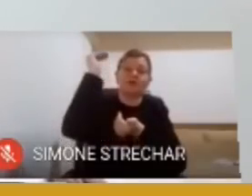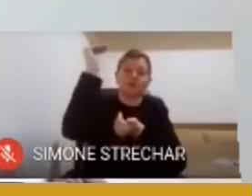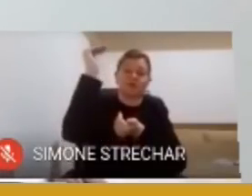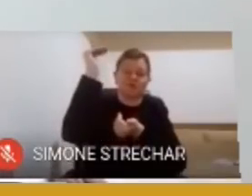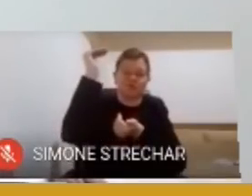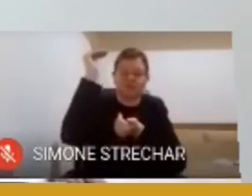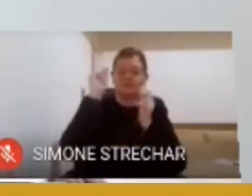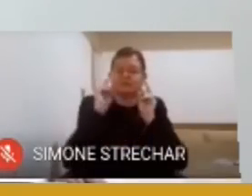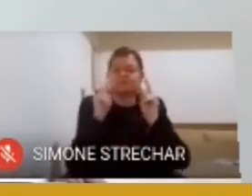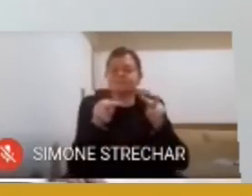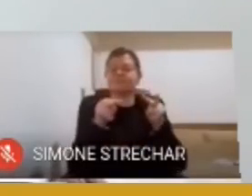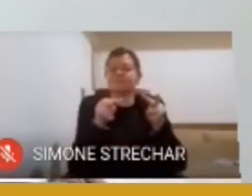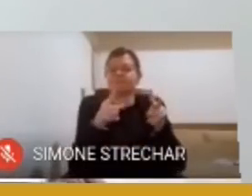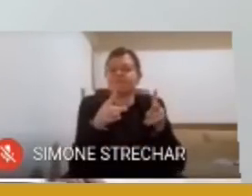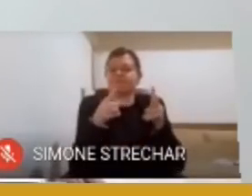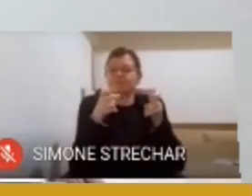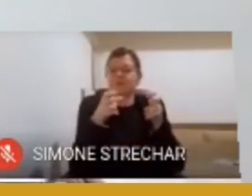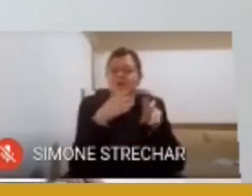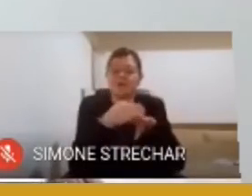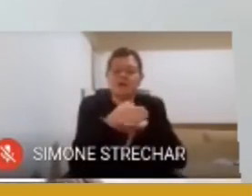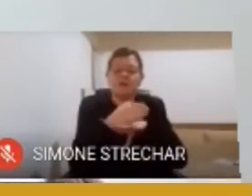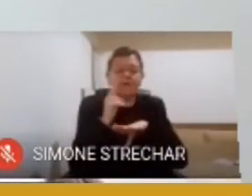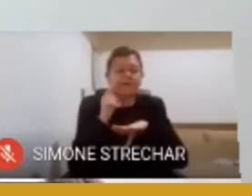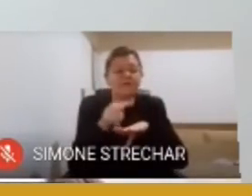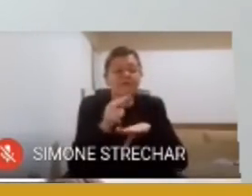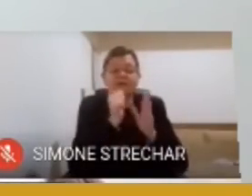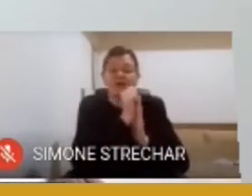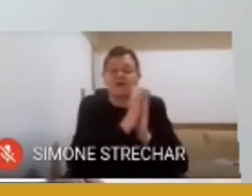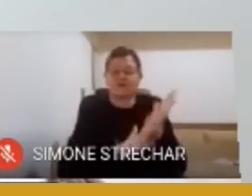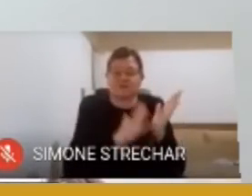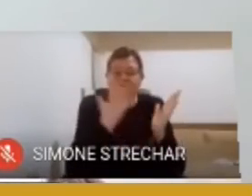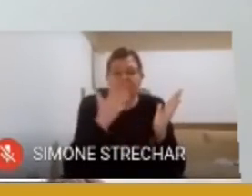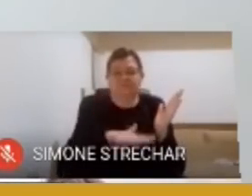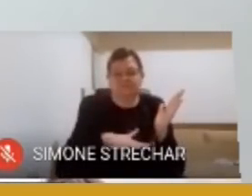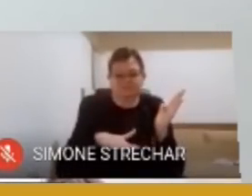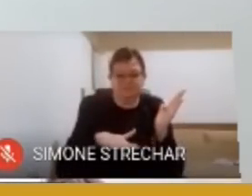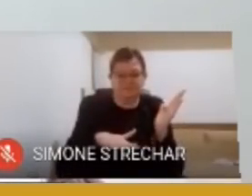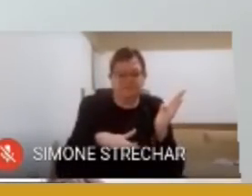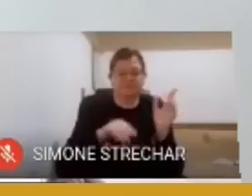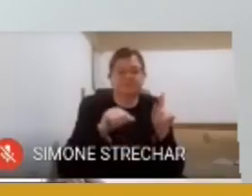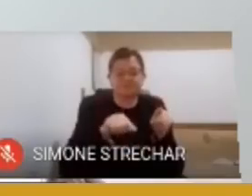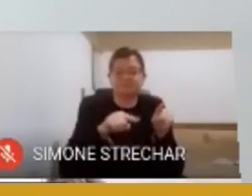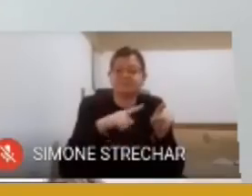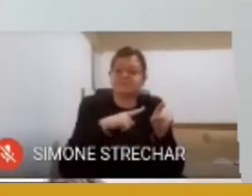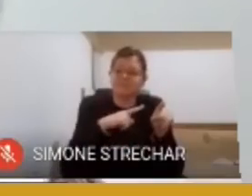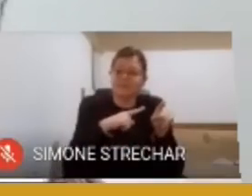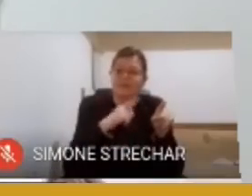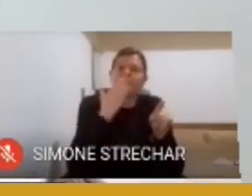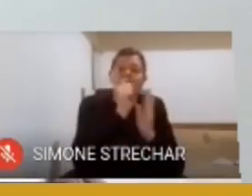no meio dessas atividades, é interessante colocar esse tipo de informação.